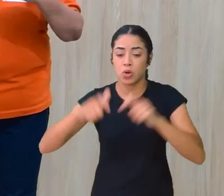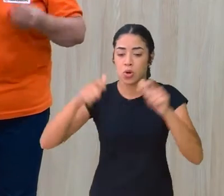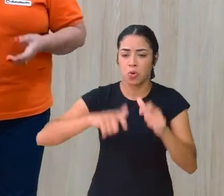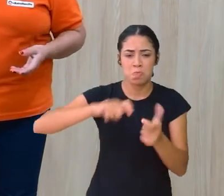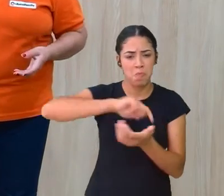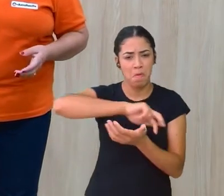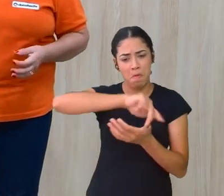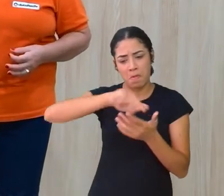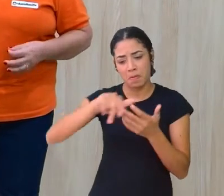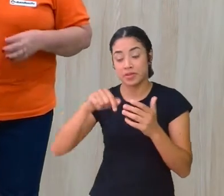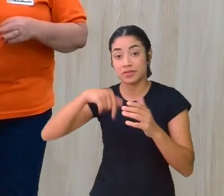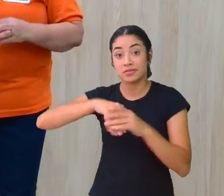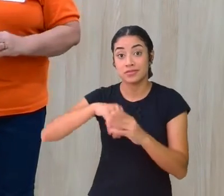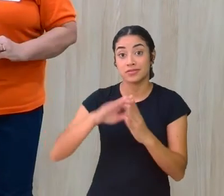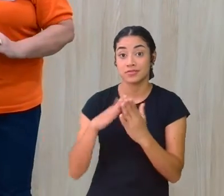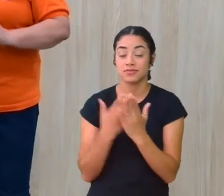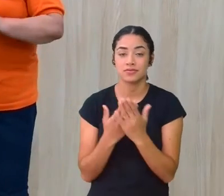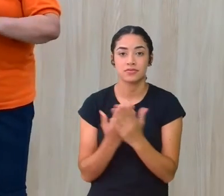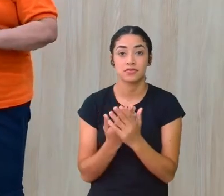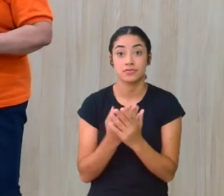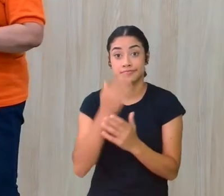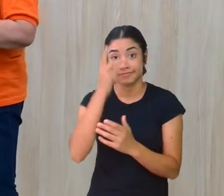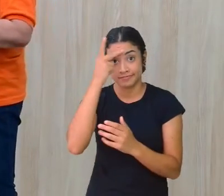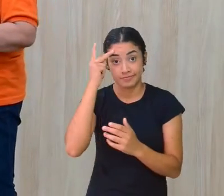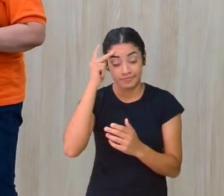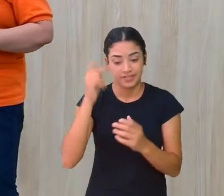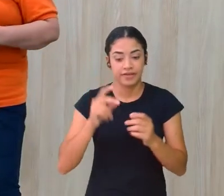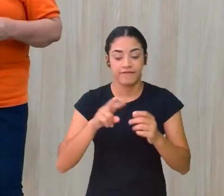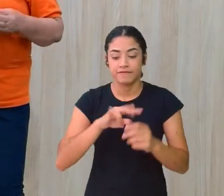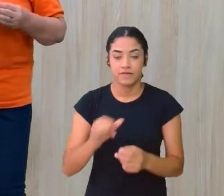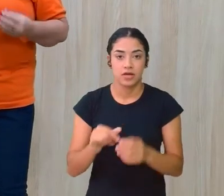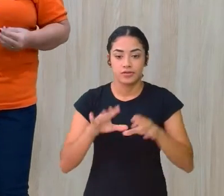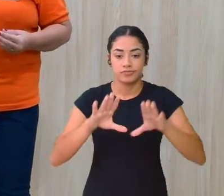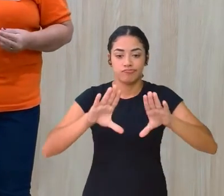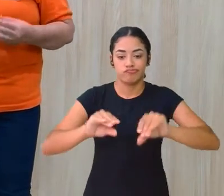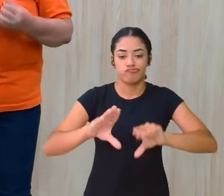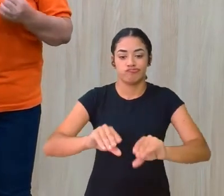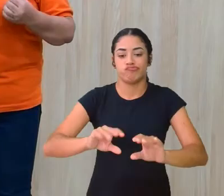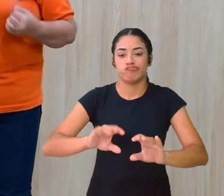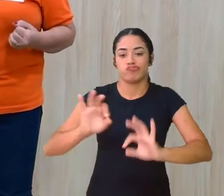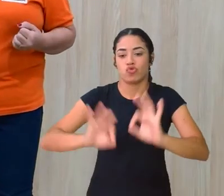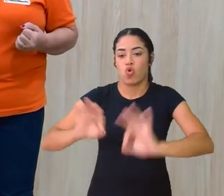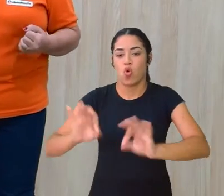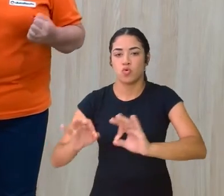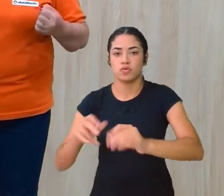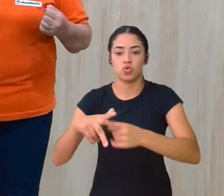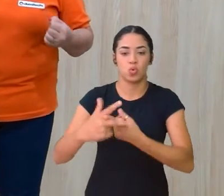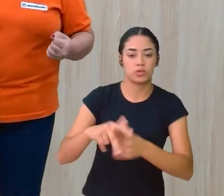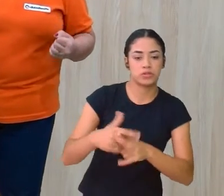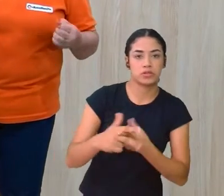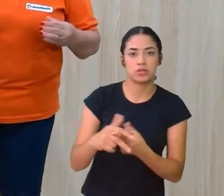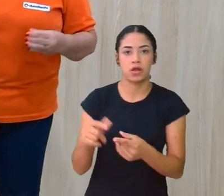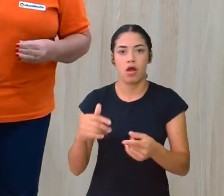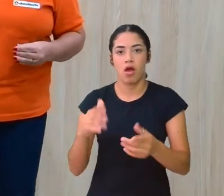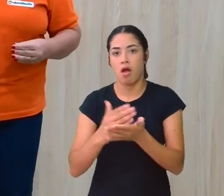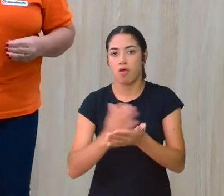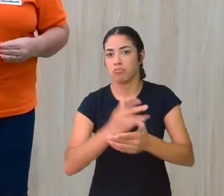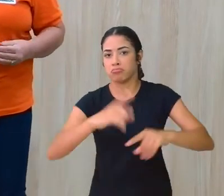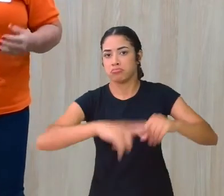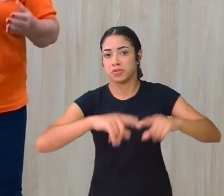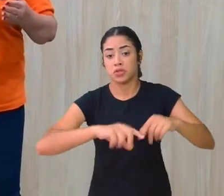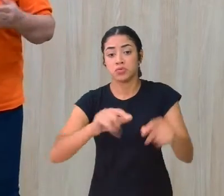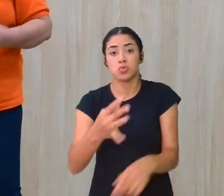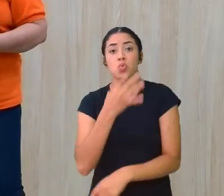diversos, na nossa escola. Então, ninguém vai mexer em equipamento sem ter, né, o primeiro conhecimento do que está